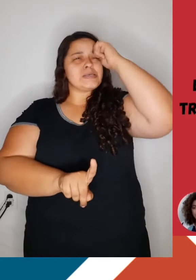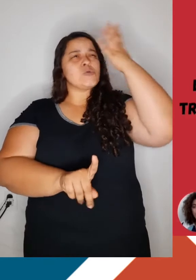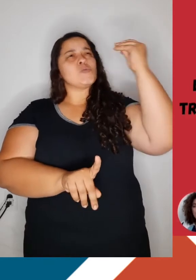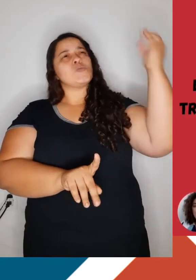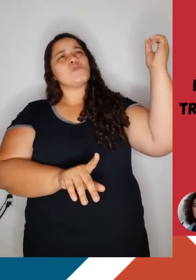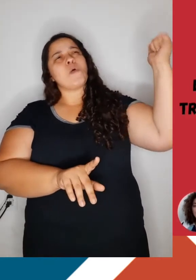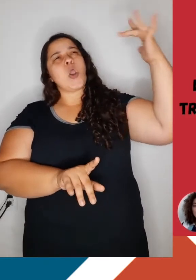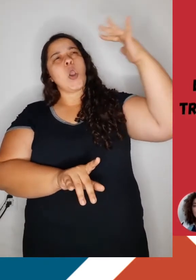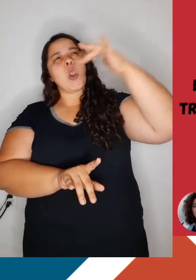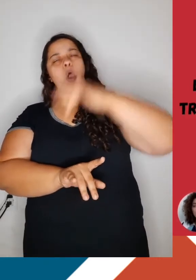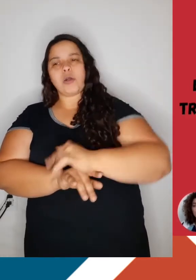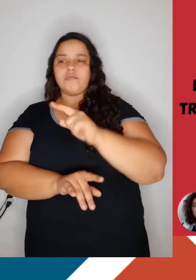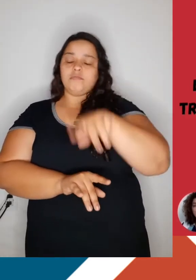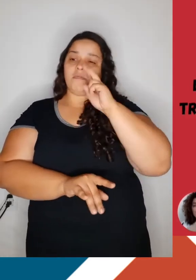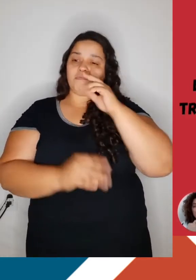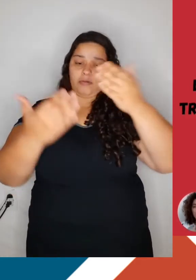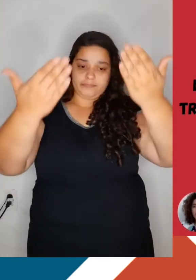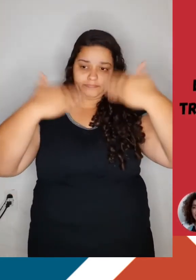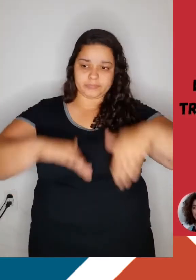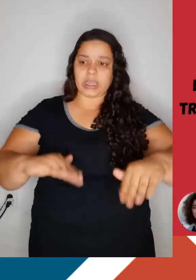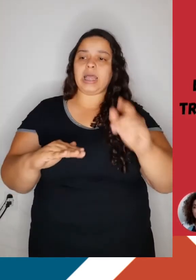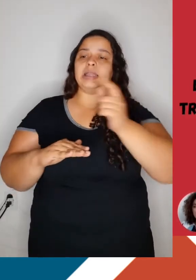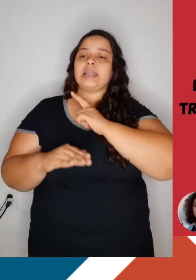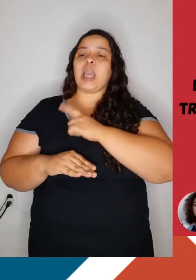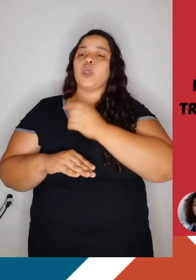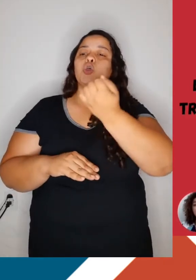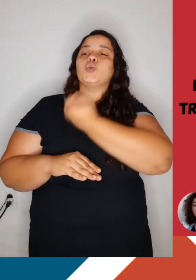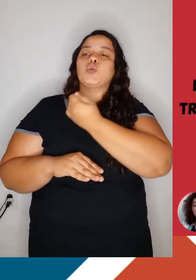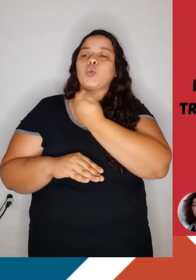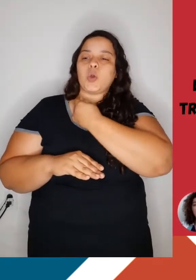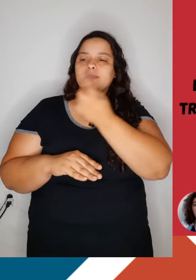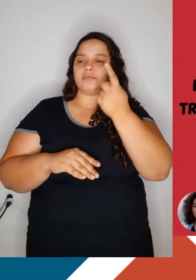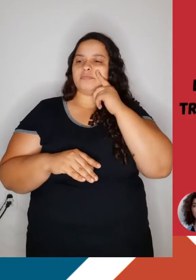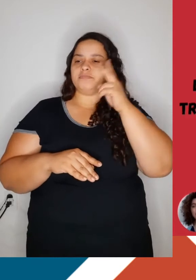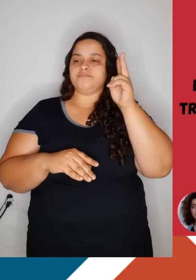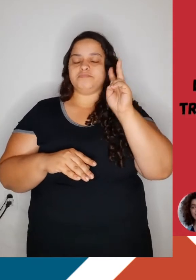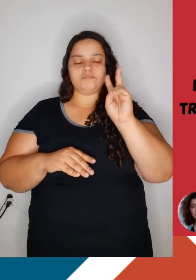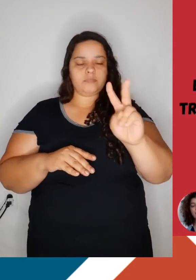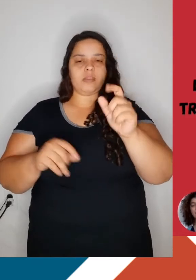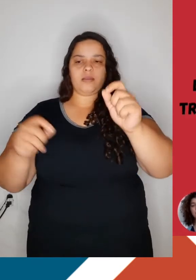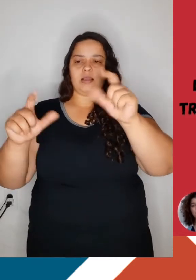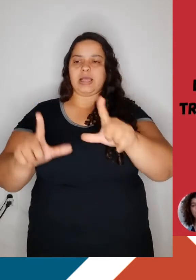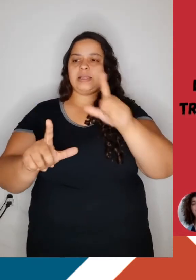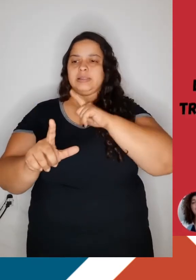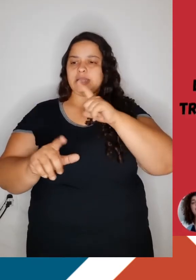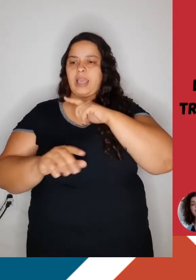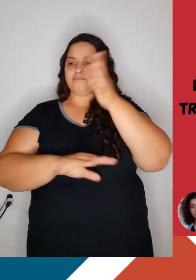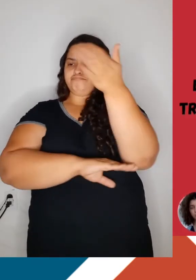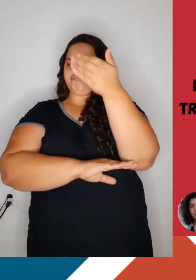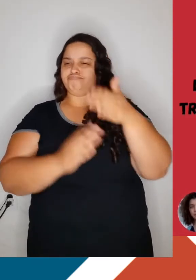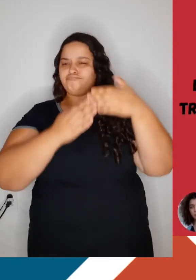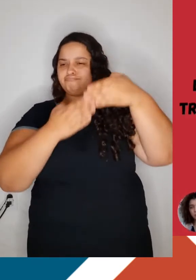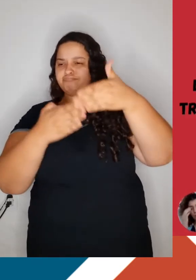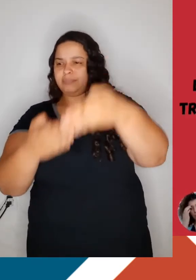subir. Além disso, aqui no gráfico abaixo, temos o número total de escravizados traficados por bandeira